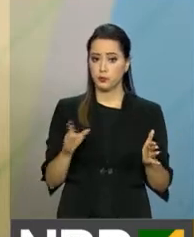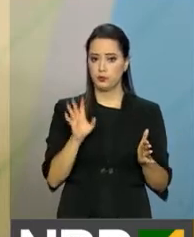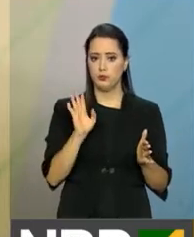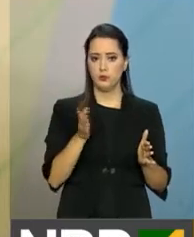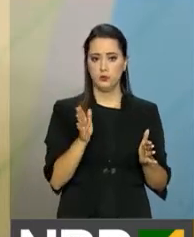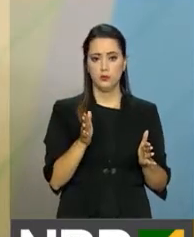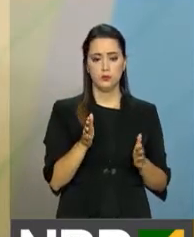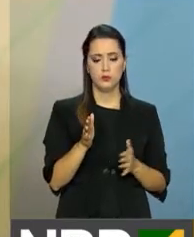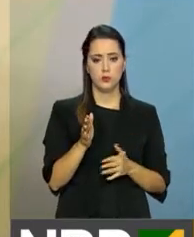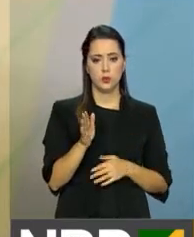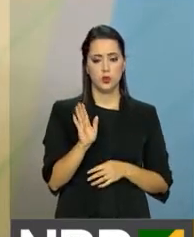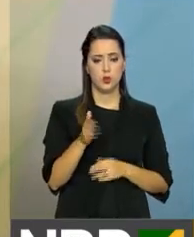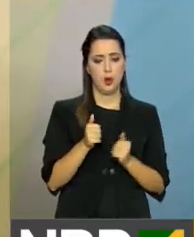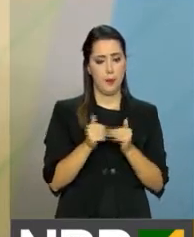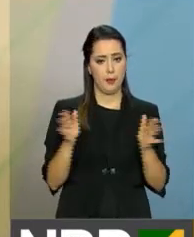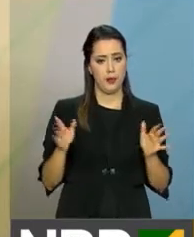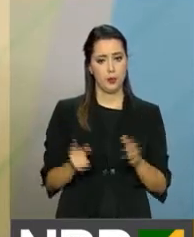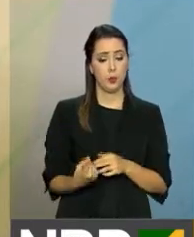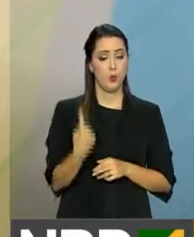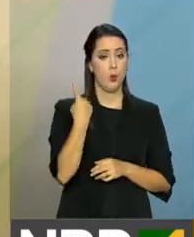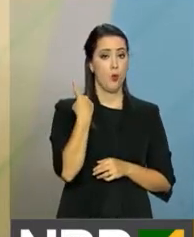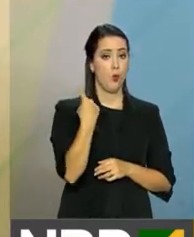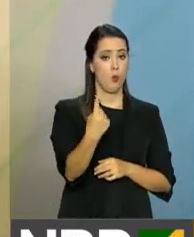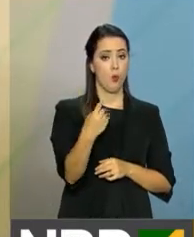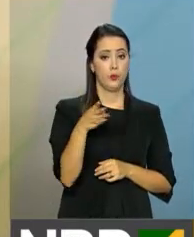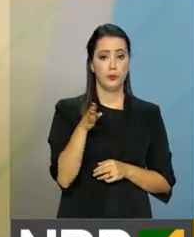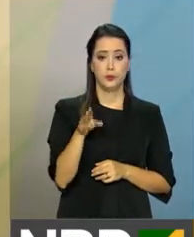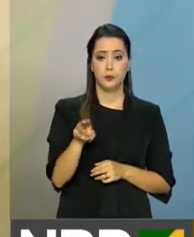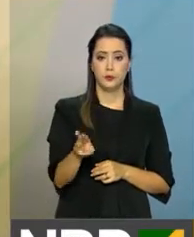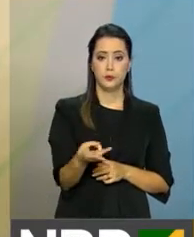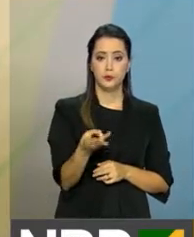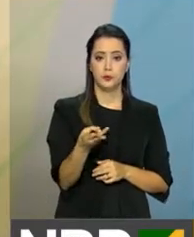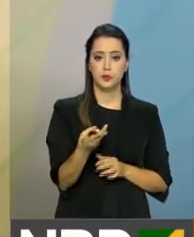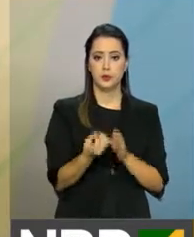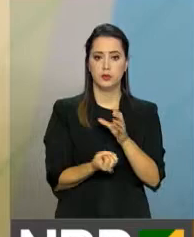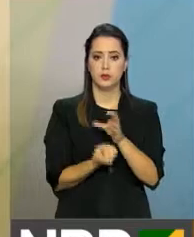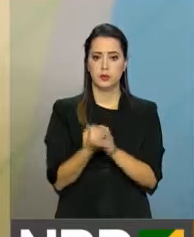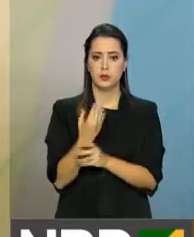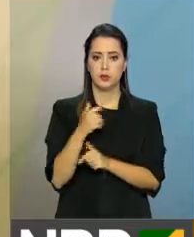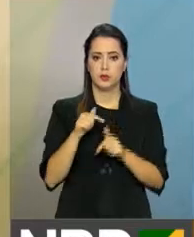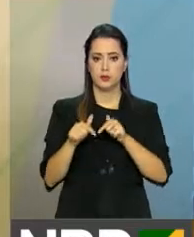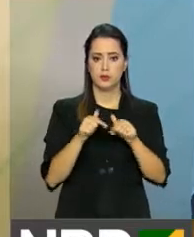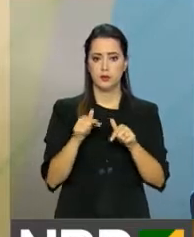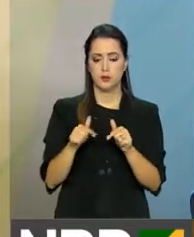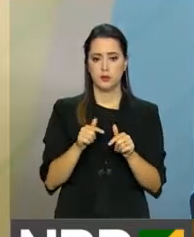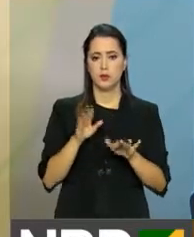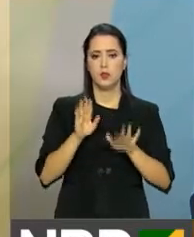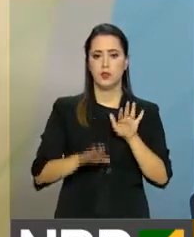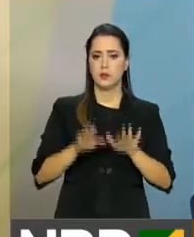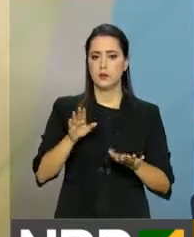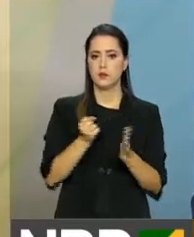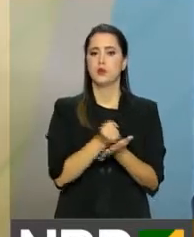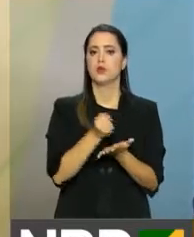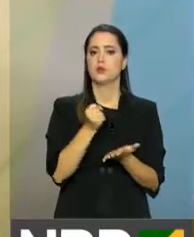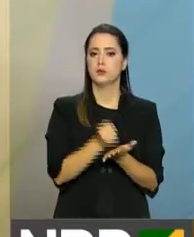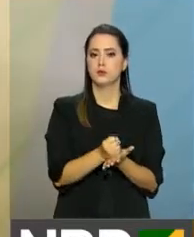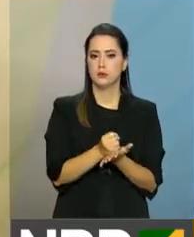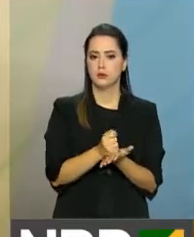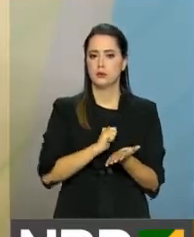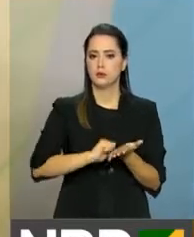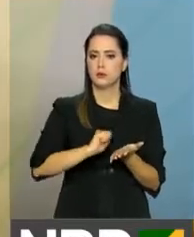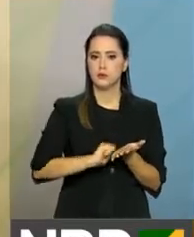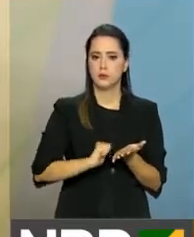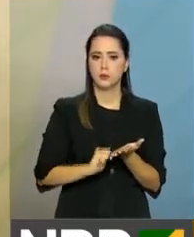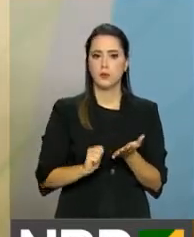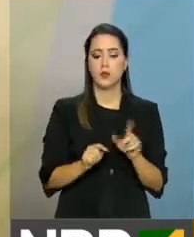cerca de um bilhão e quinhentos mil postos de trabalho muitos de carteira assinada mas quando não